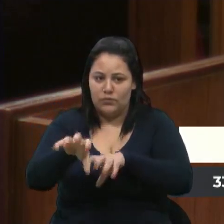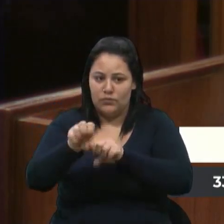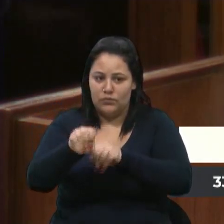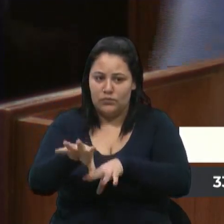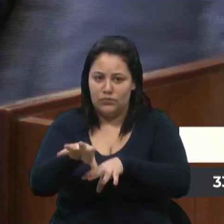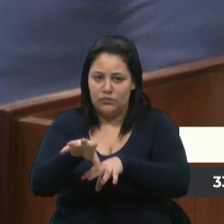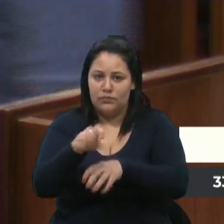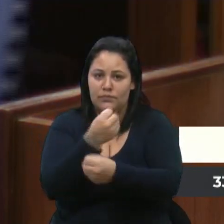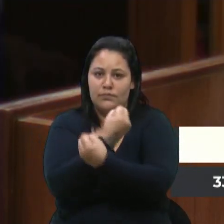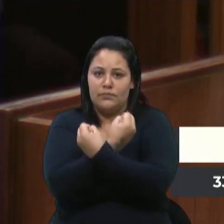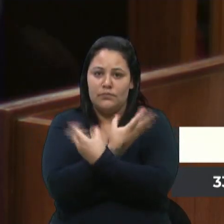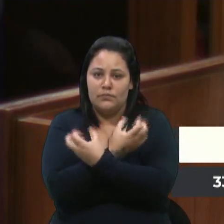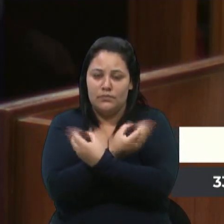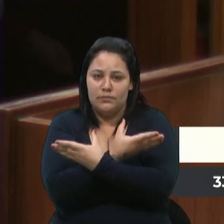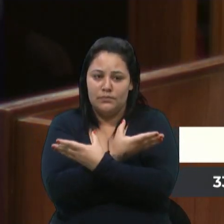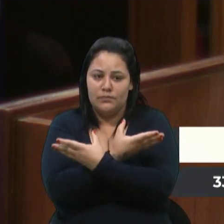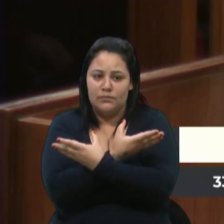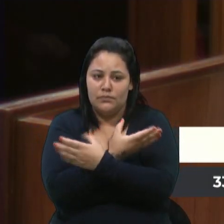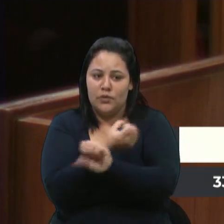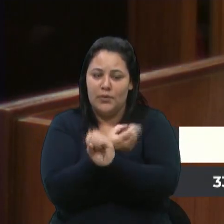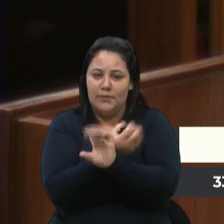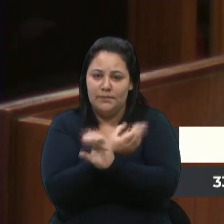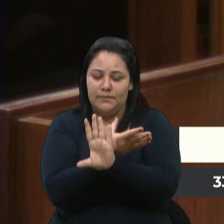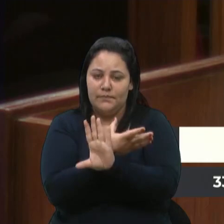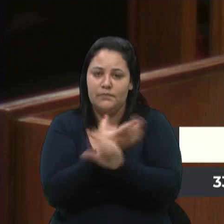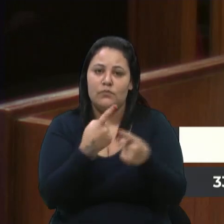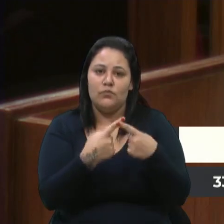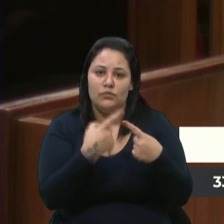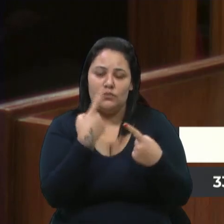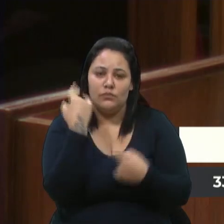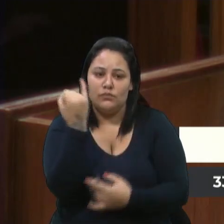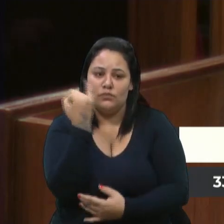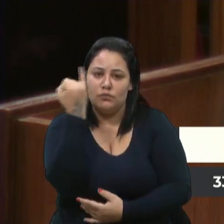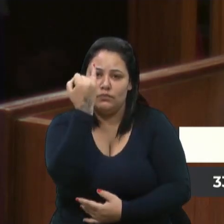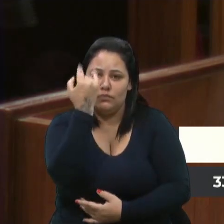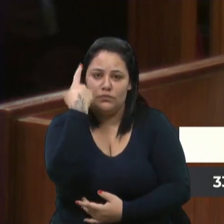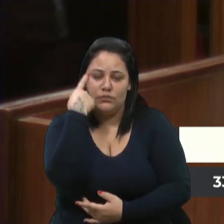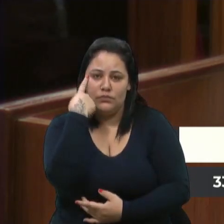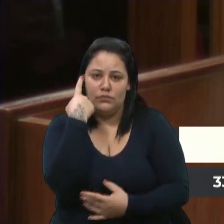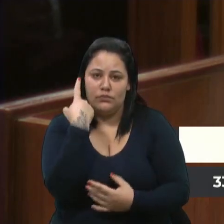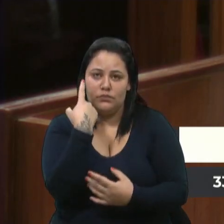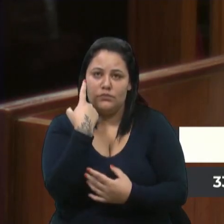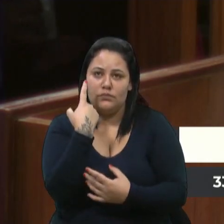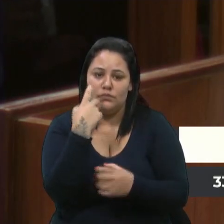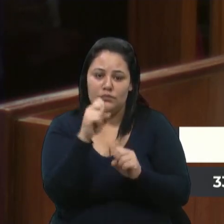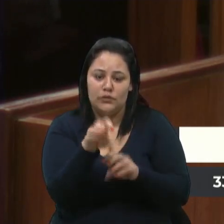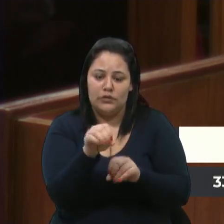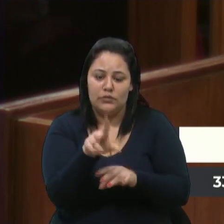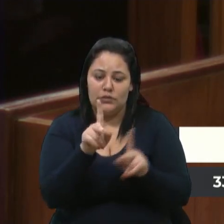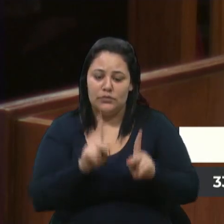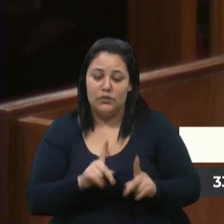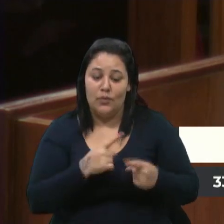gente pensar na educação para essas pessoas, que muitas vezes elas não conseguem